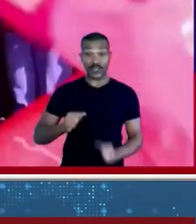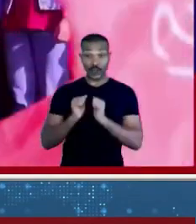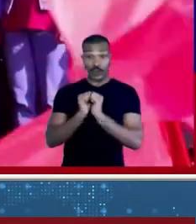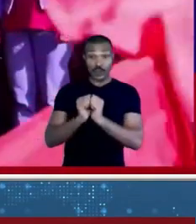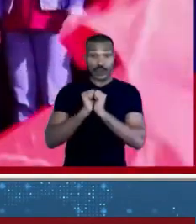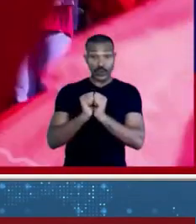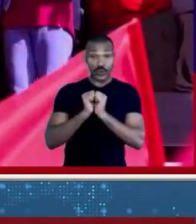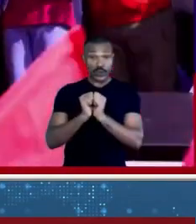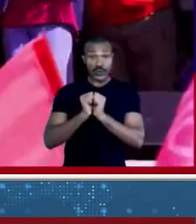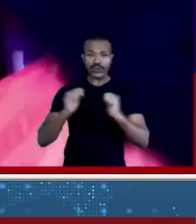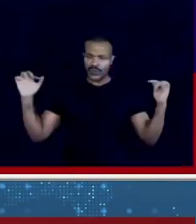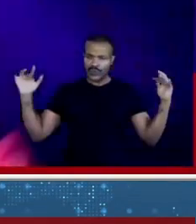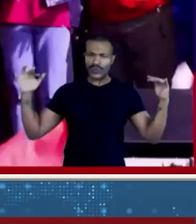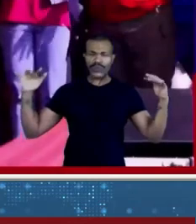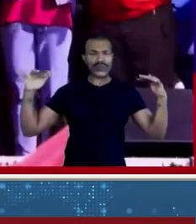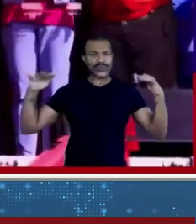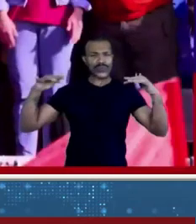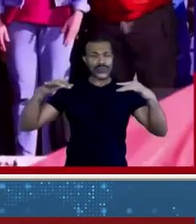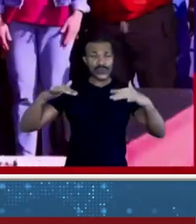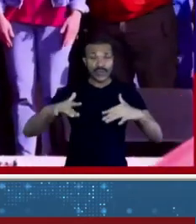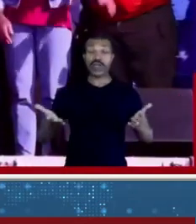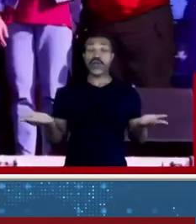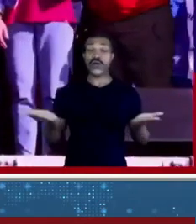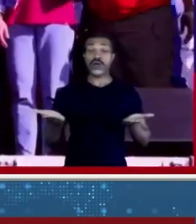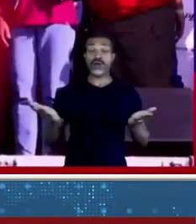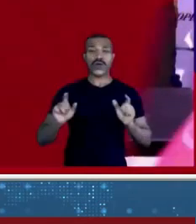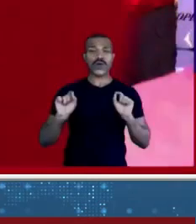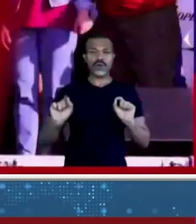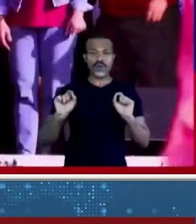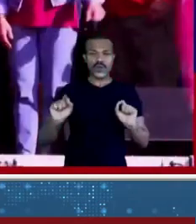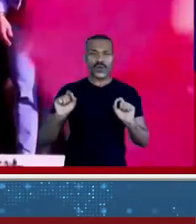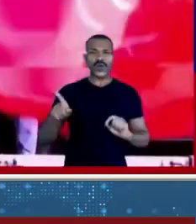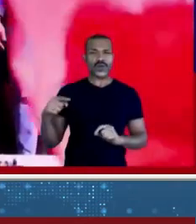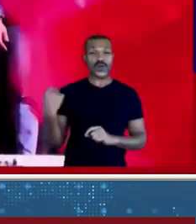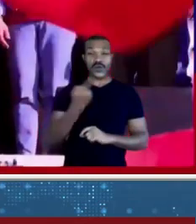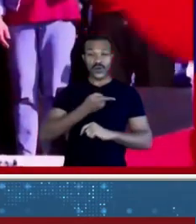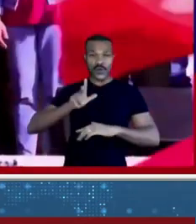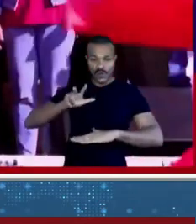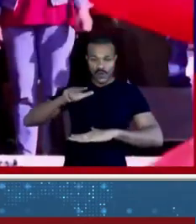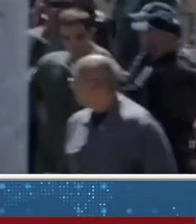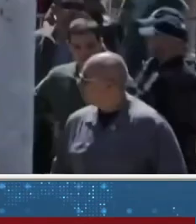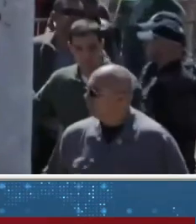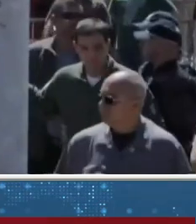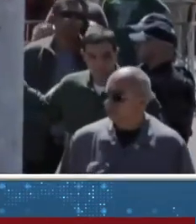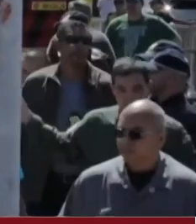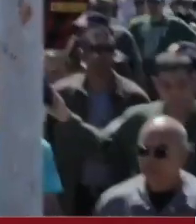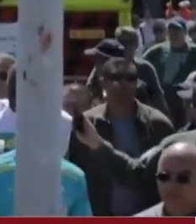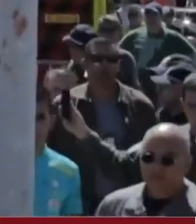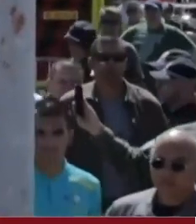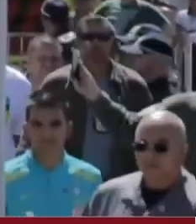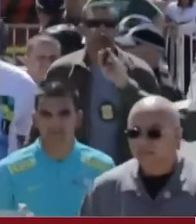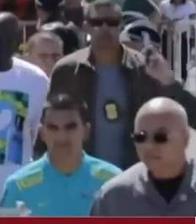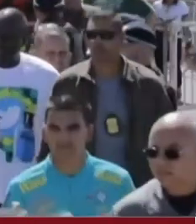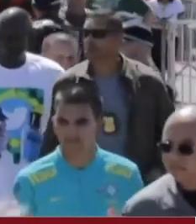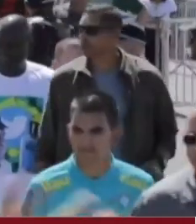que permitirão aos candidatos explorarem melhor os seus pontos de vista. Agora, a polarização que